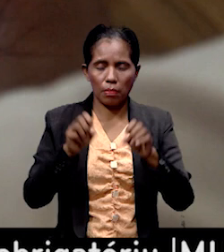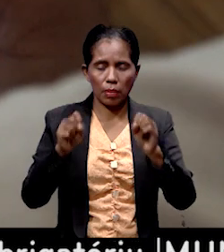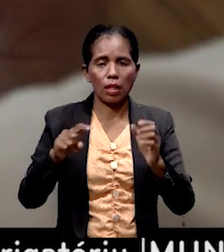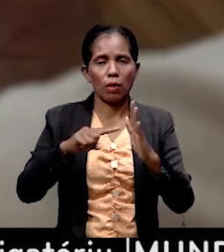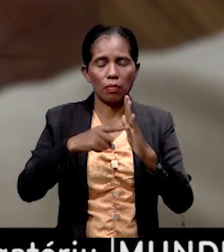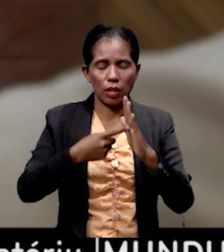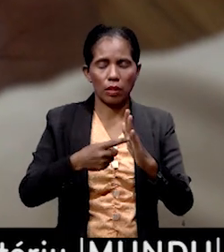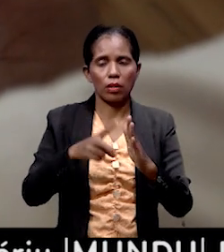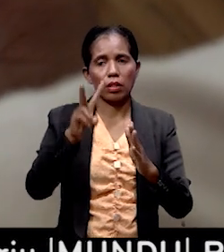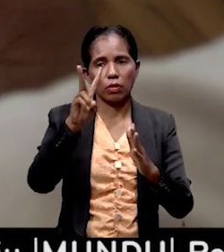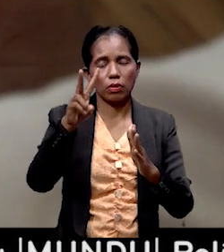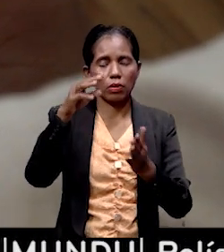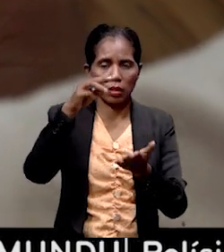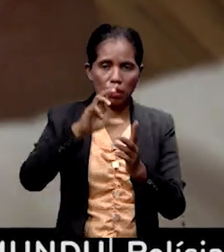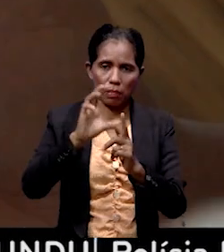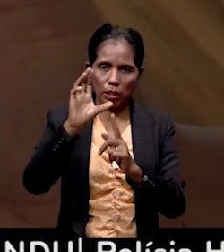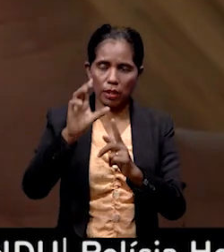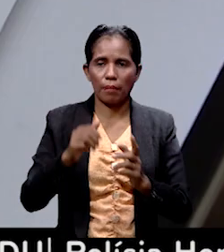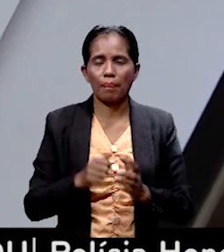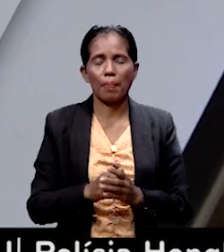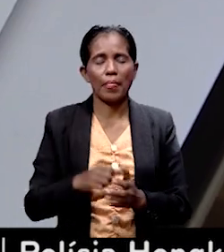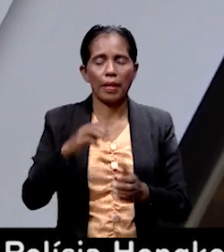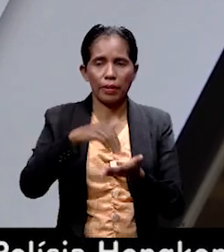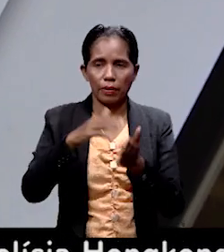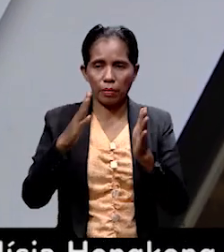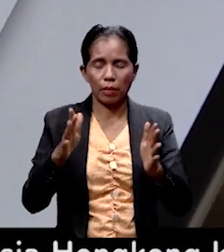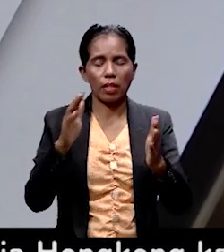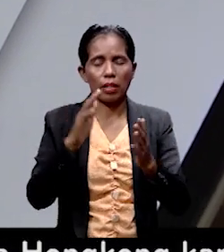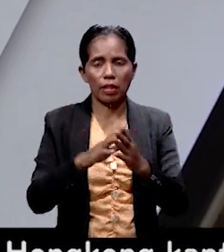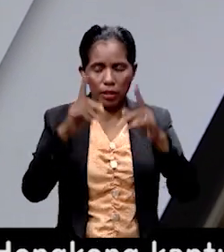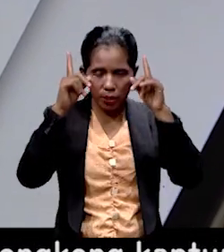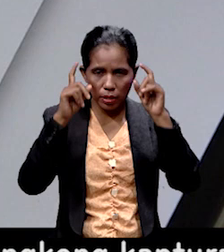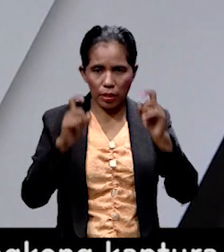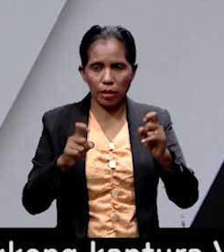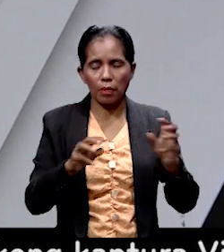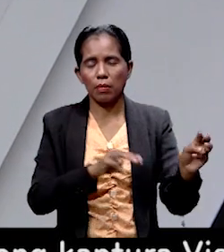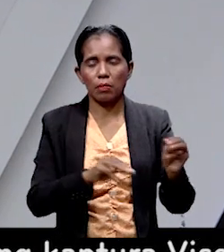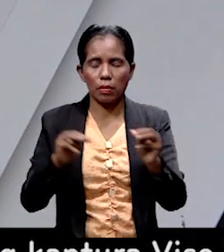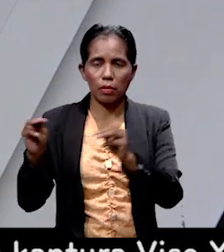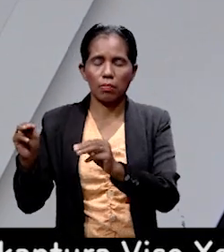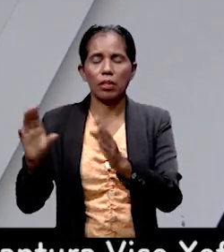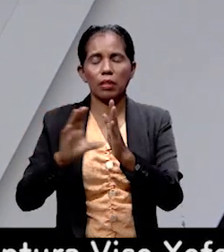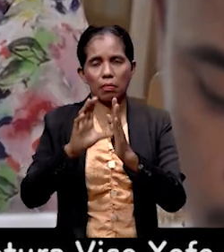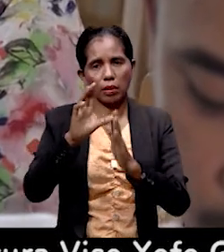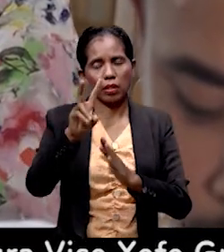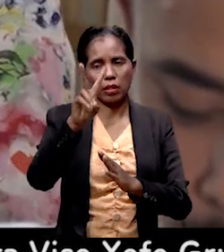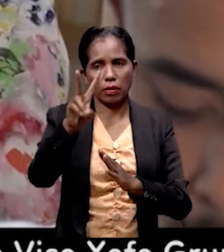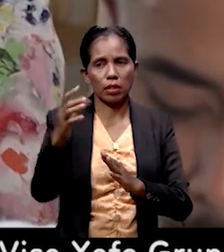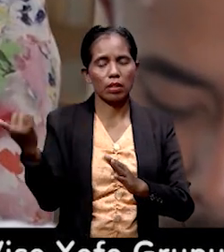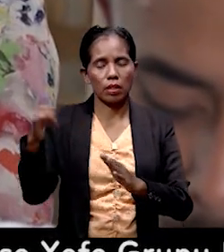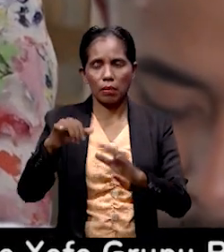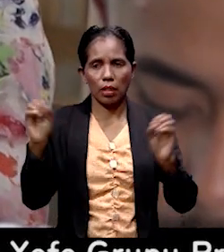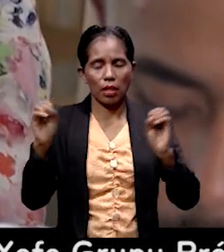semestre. Estudante sirene betuir ona exame ia aula online precisa avança ba semestre segundo, no sirene belatuir